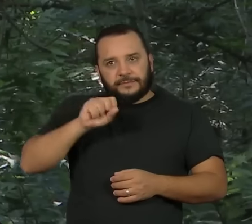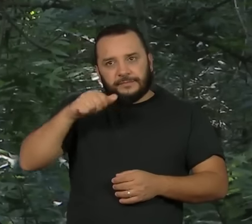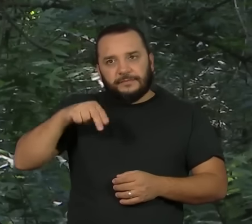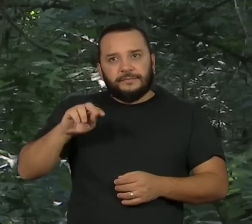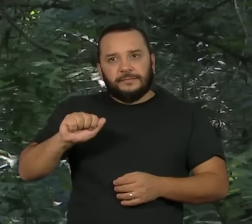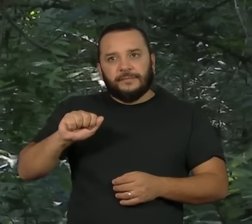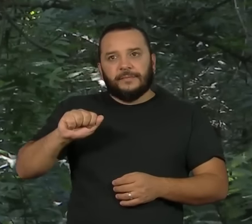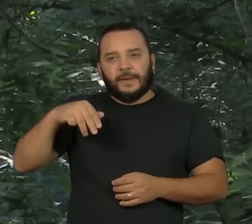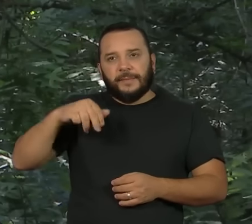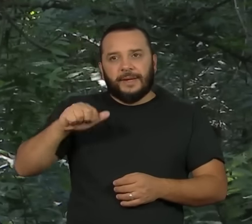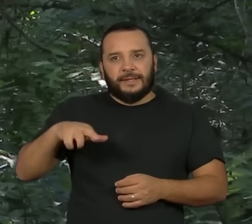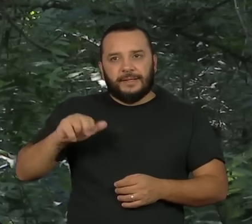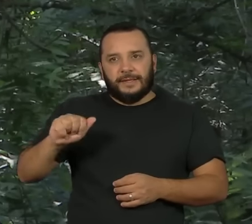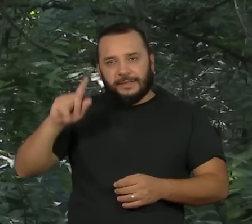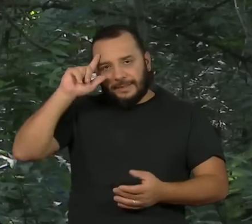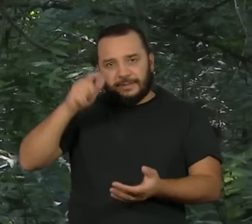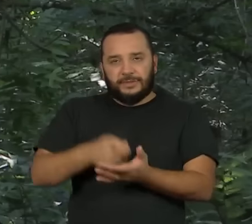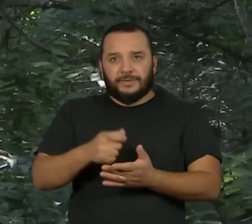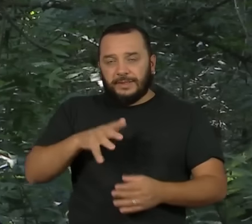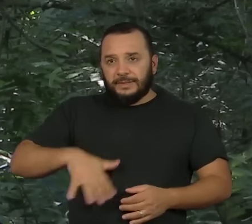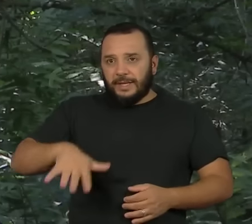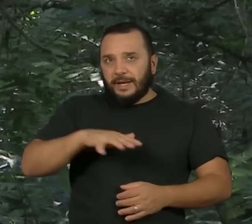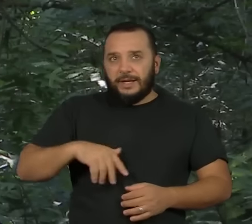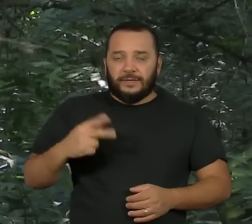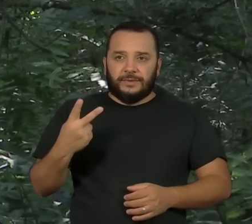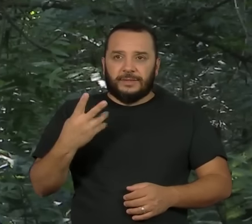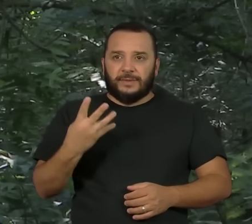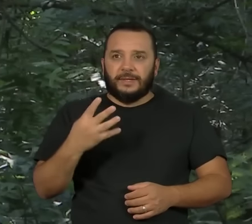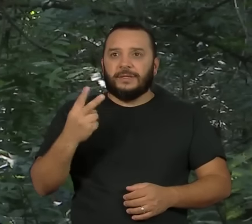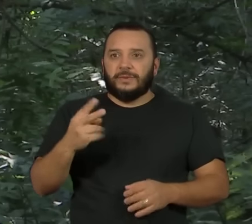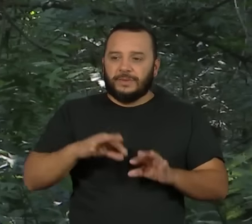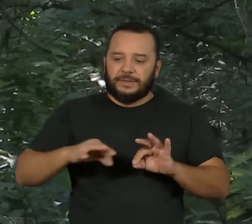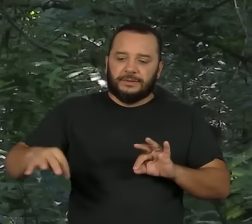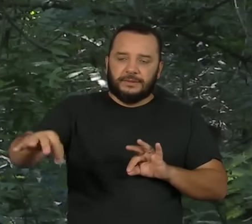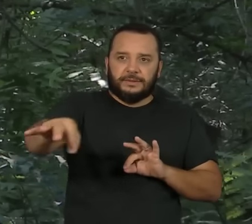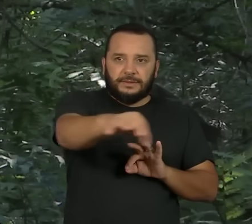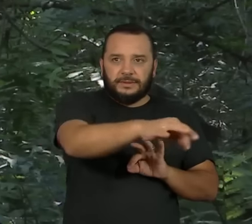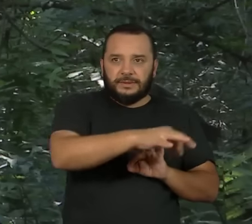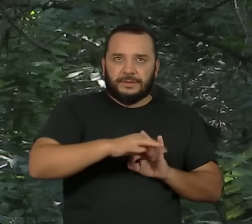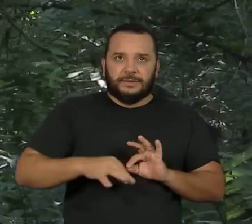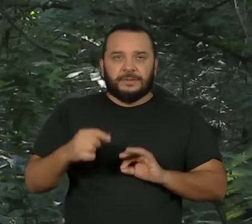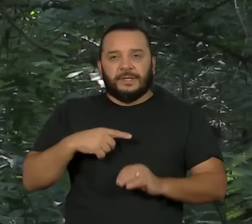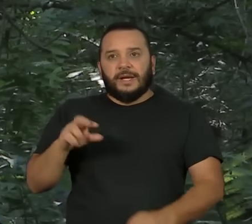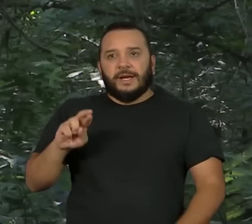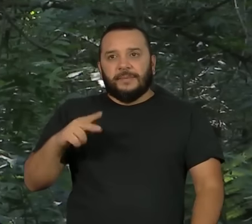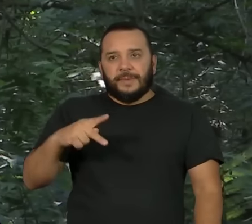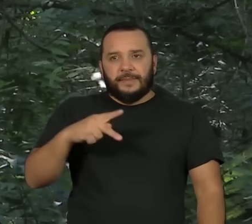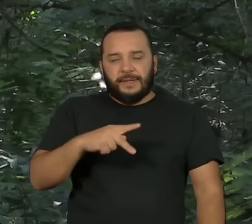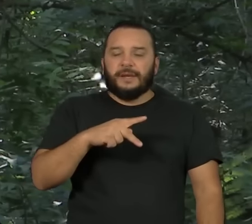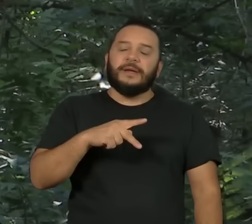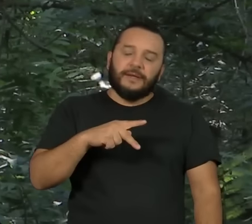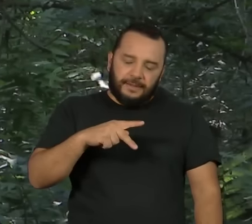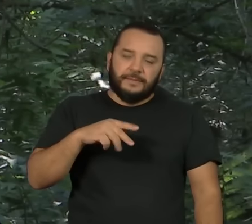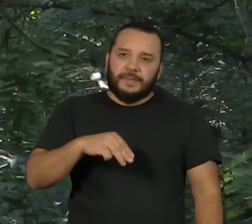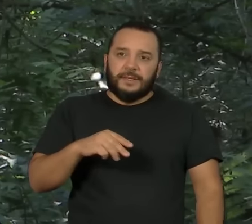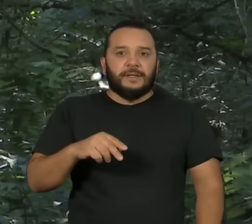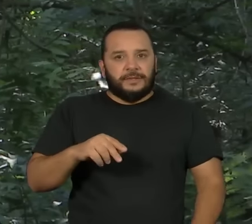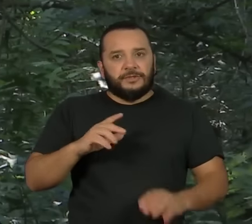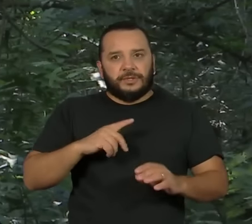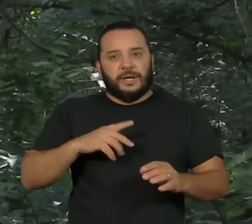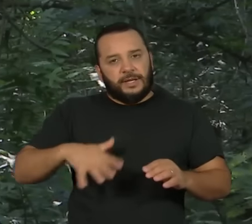transformar esta área aqui, onde nós estamos, de 242 hectares, em RPPN, Reserva Particular